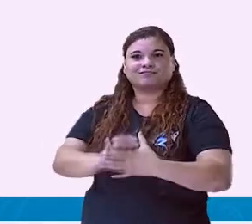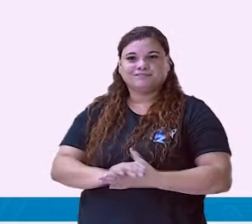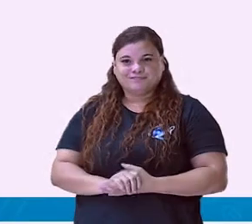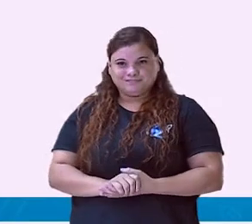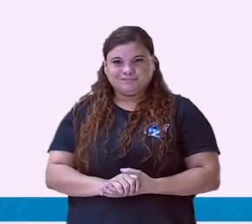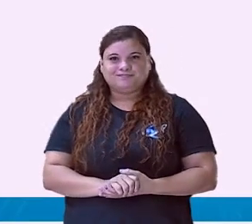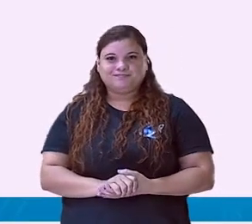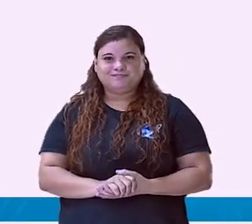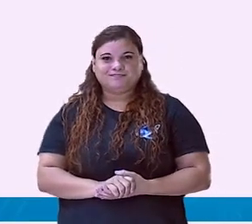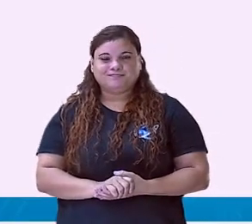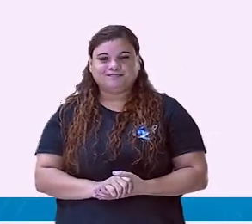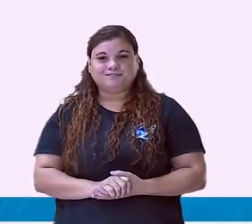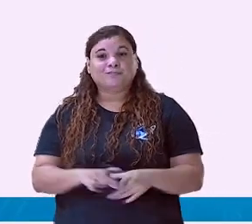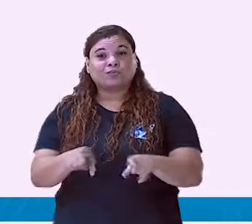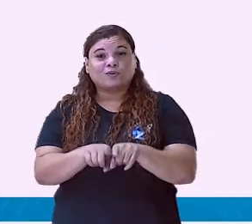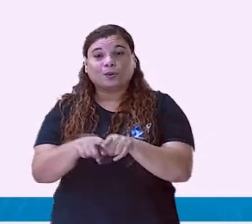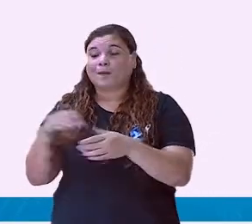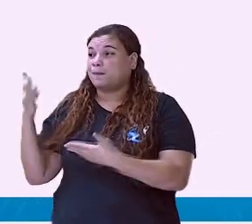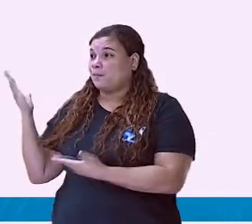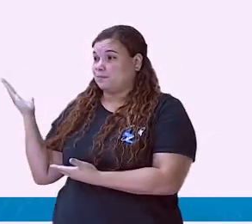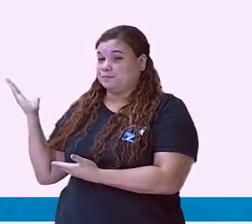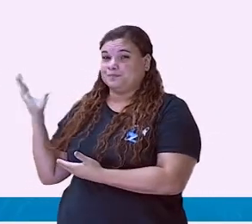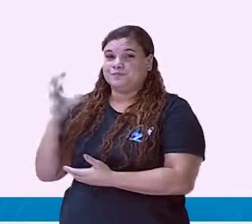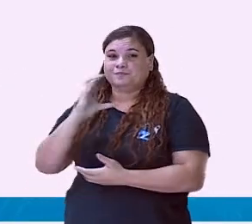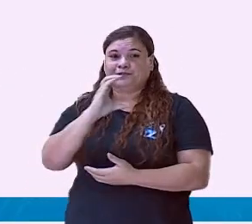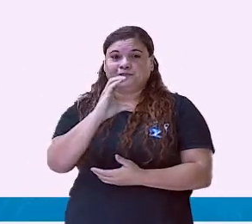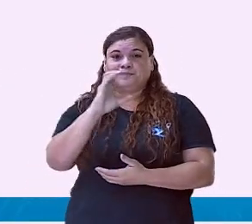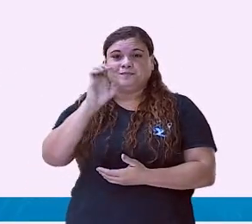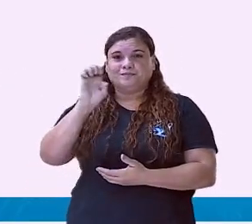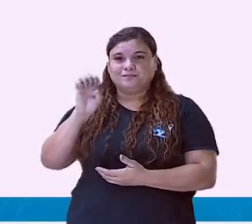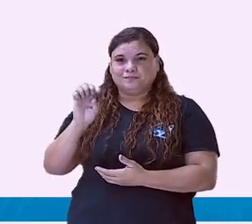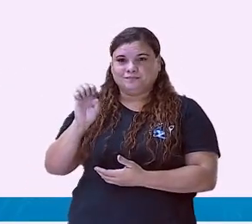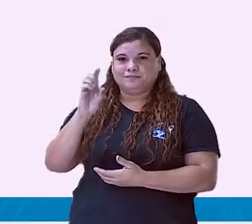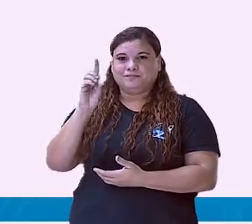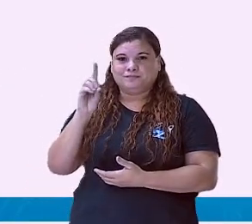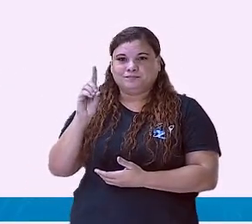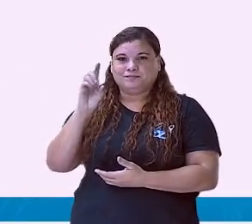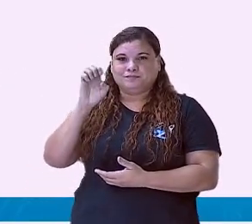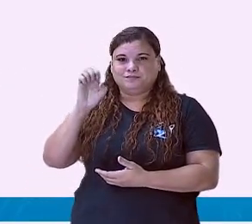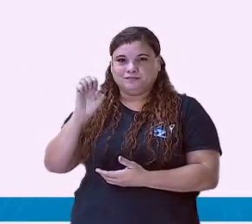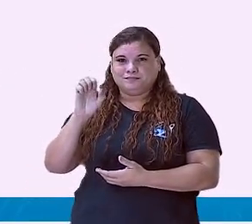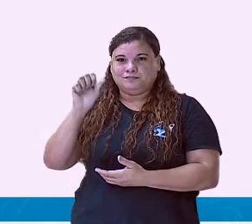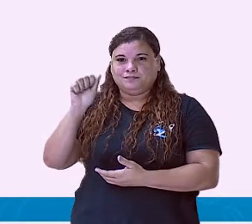Comunidade Econômica dos Estados da África Ocidental.